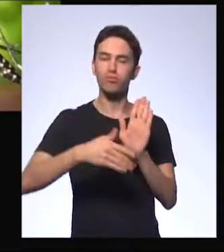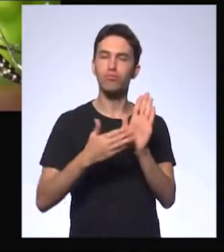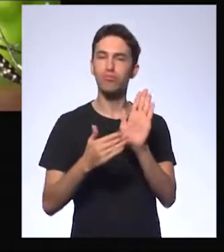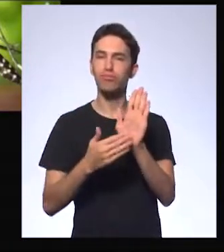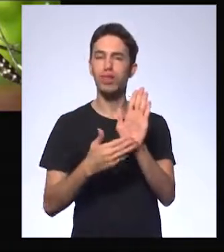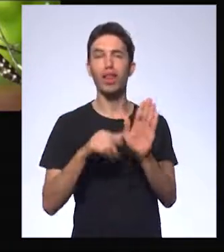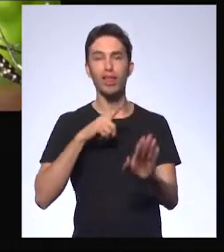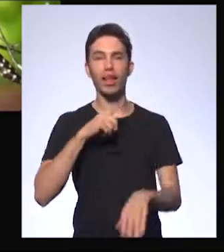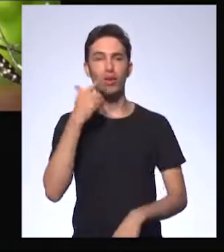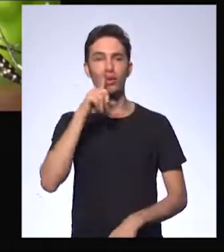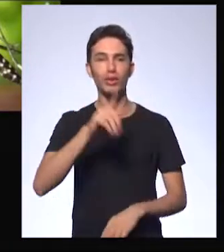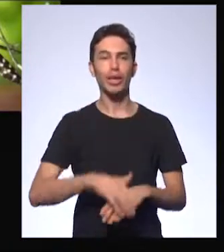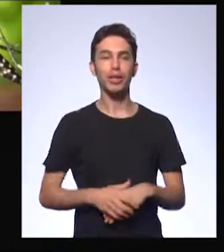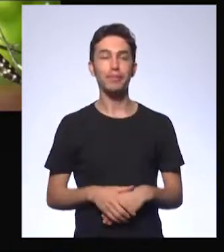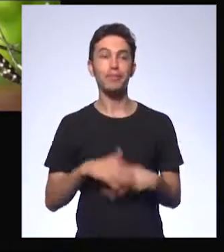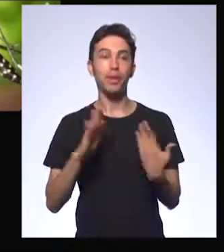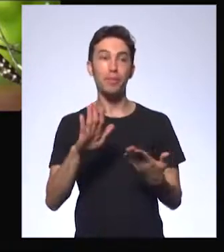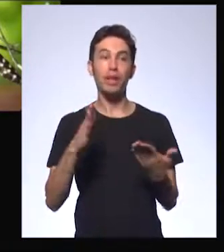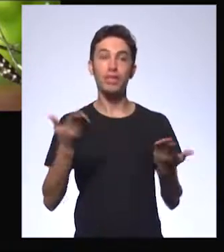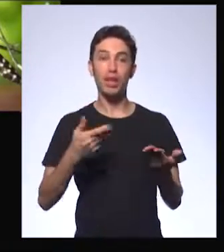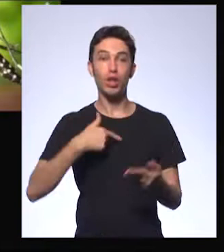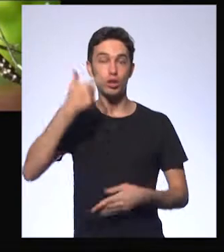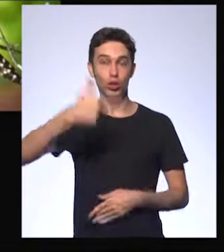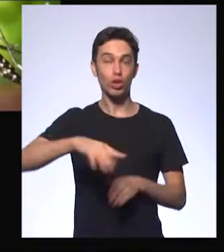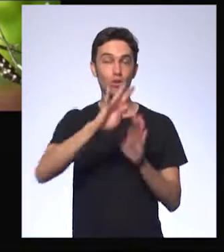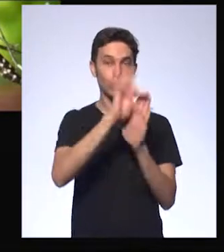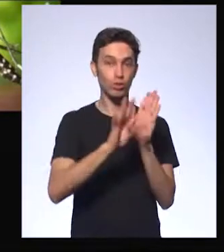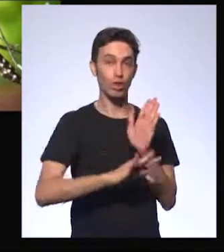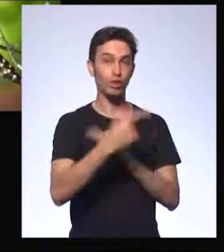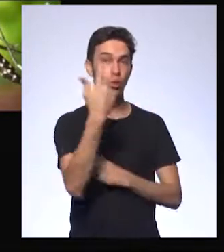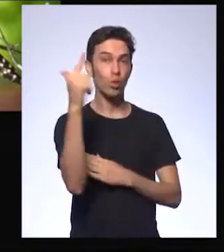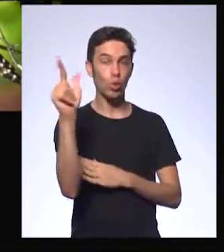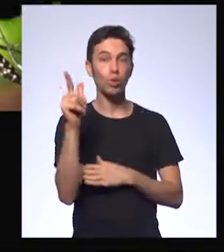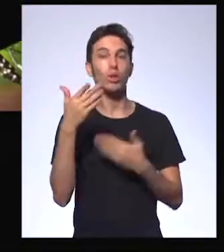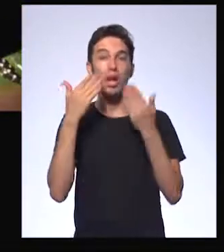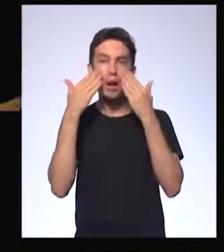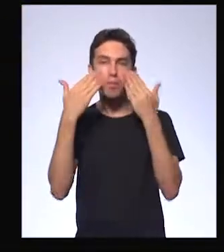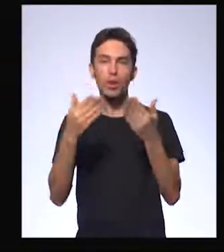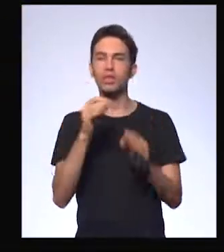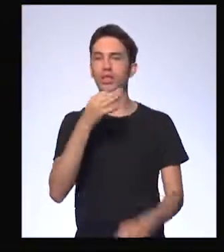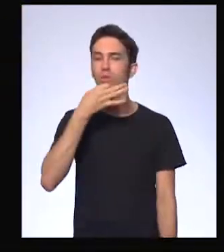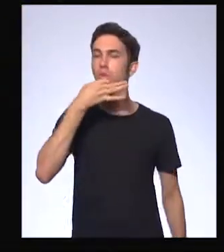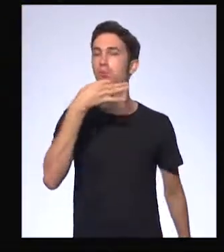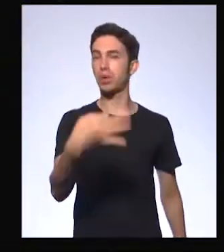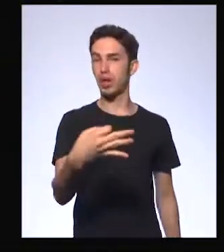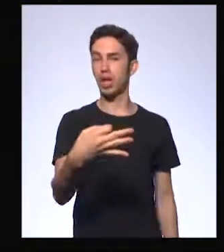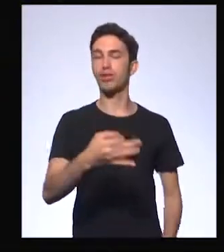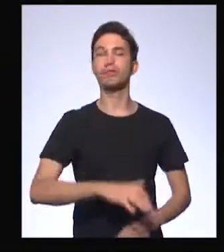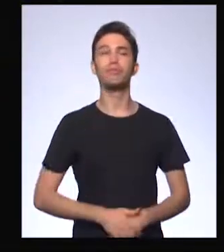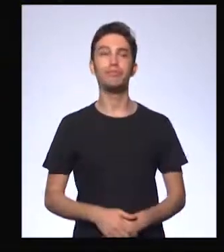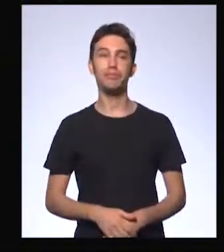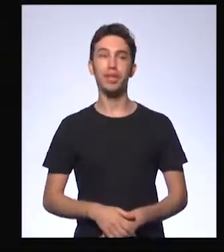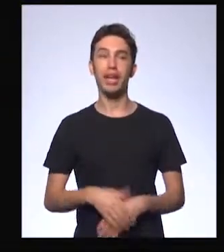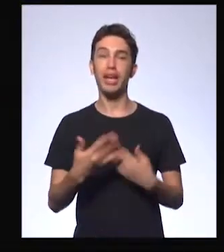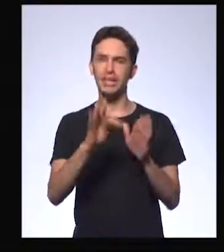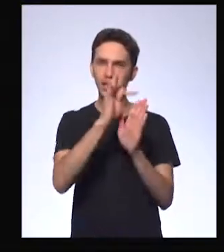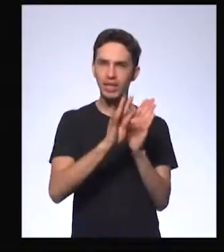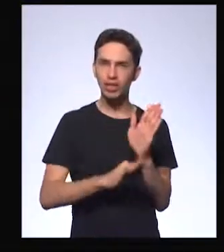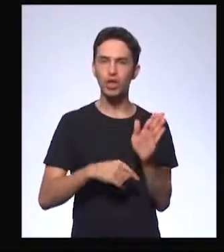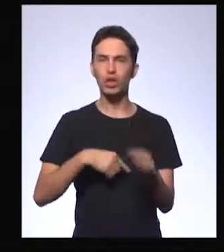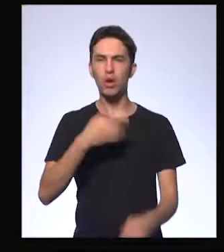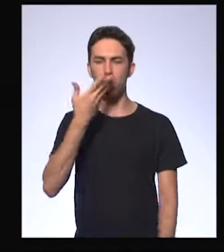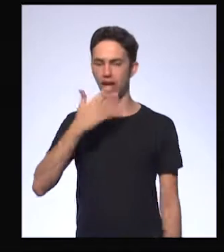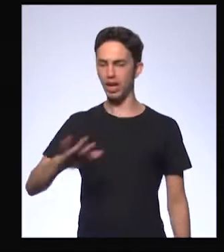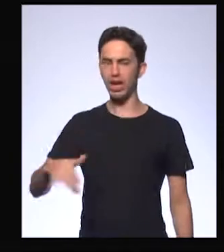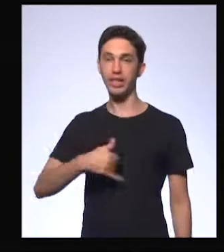Bom, vamos então prestar atenção num outro texto que dá uma opinião. Esse textinho foi escrito por uma criança